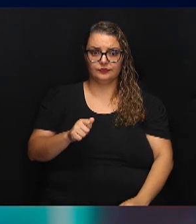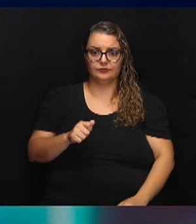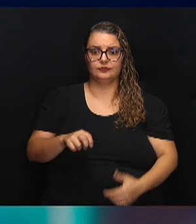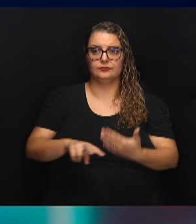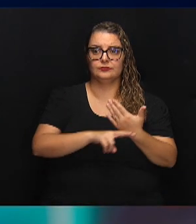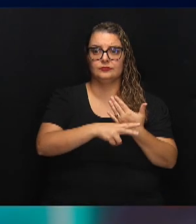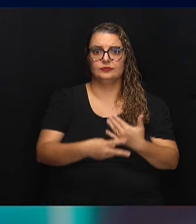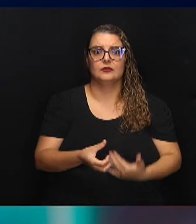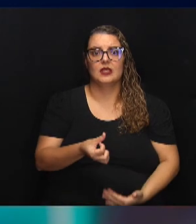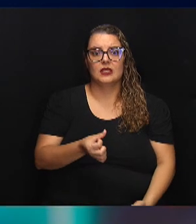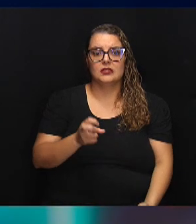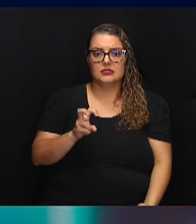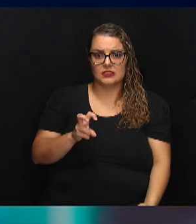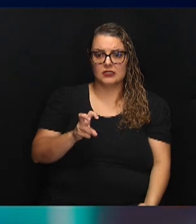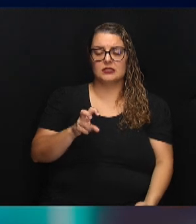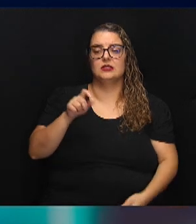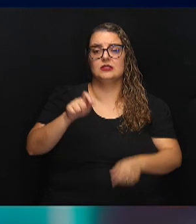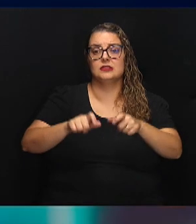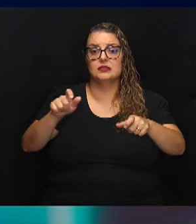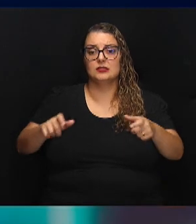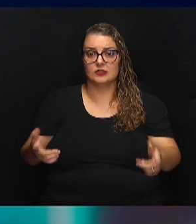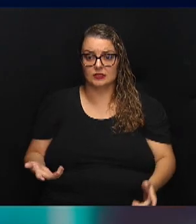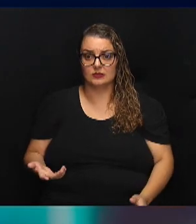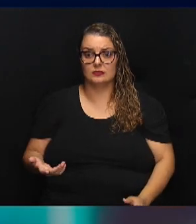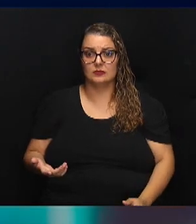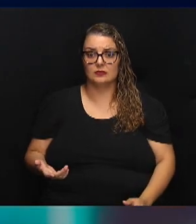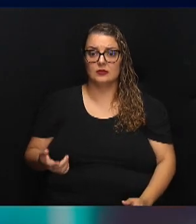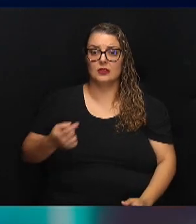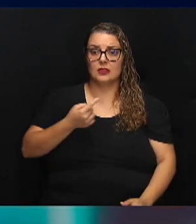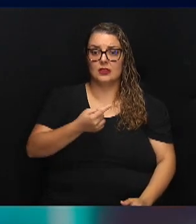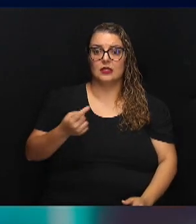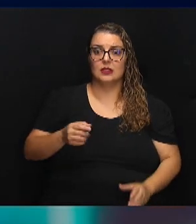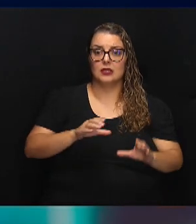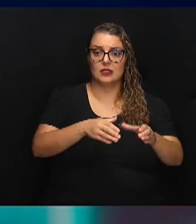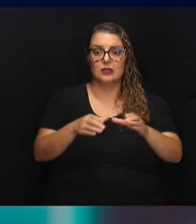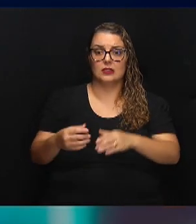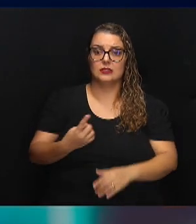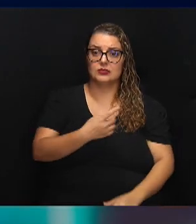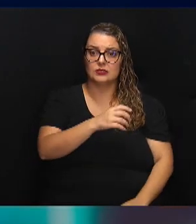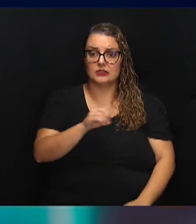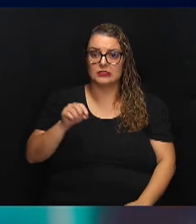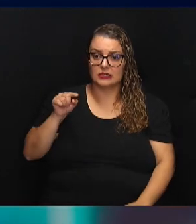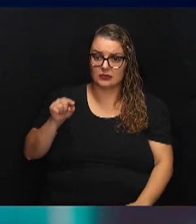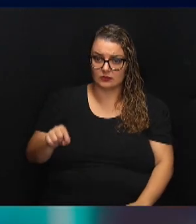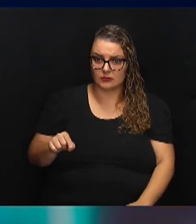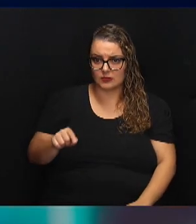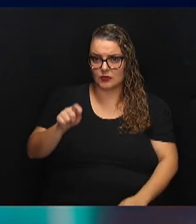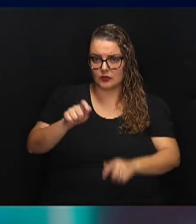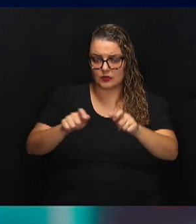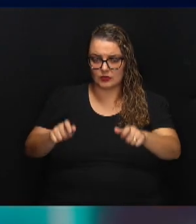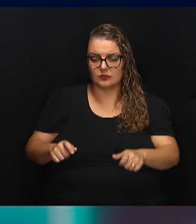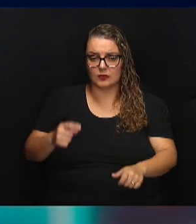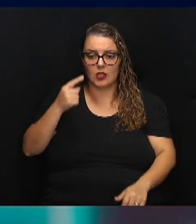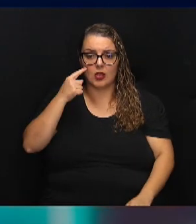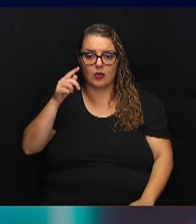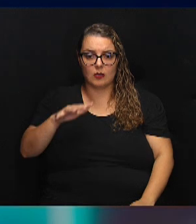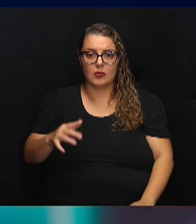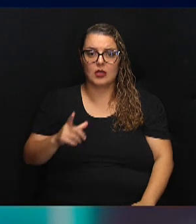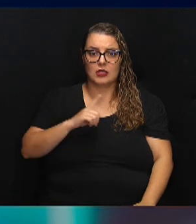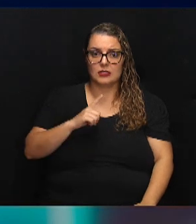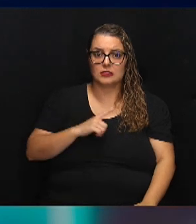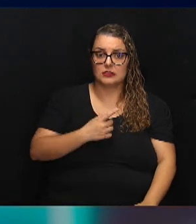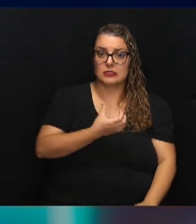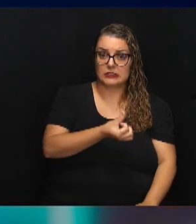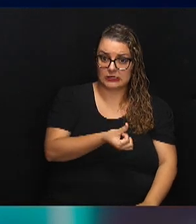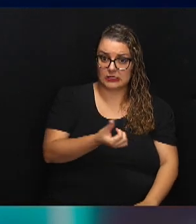até 65 pessoas em cada grupo de 100 mil indivíduos. Estima-se que existam entre